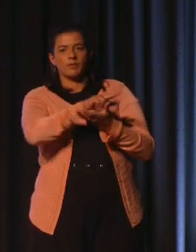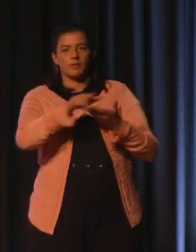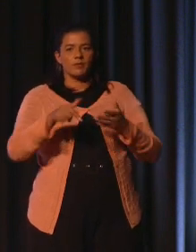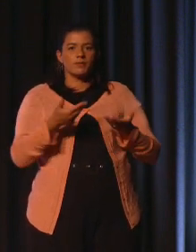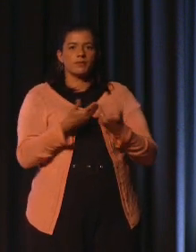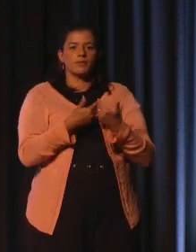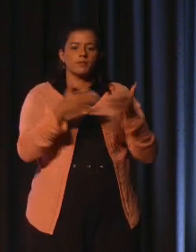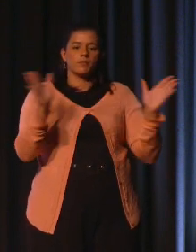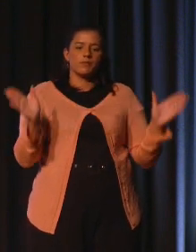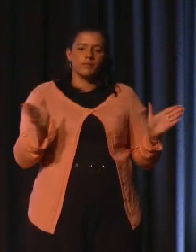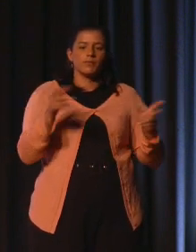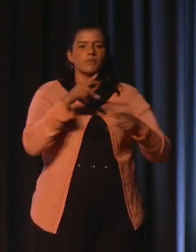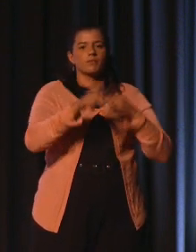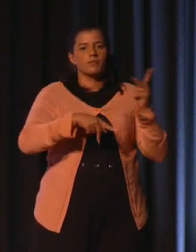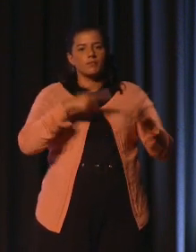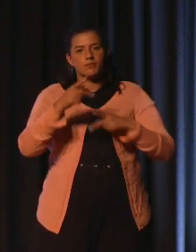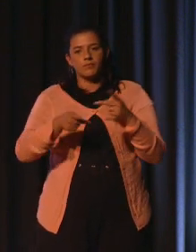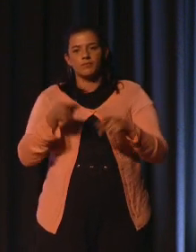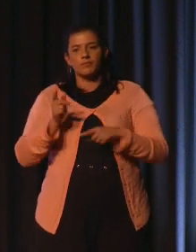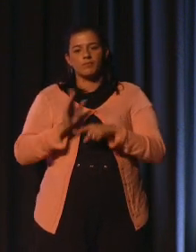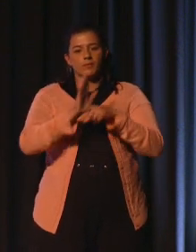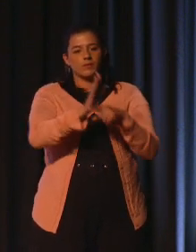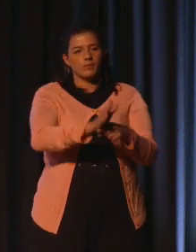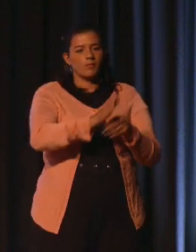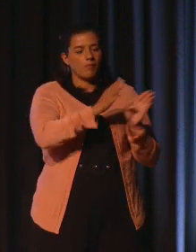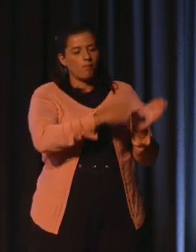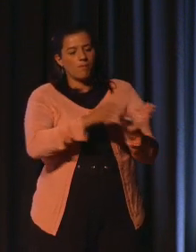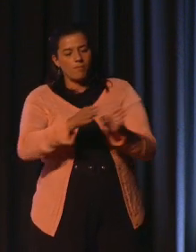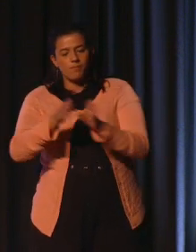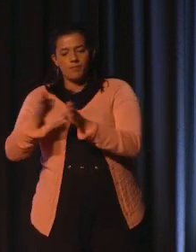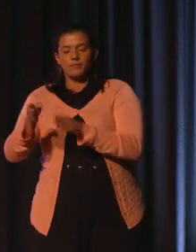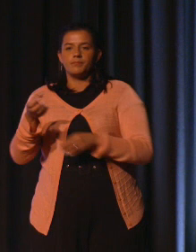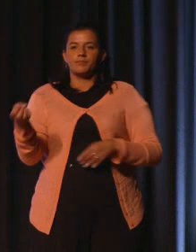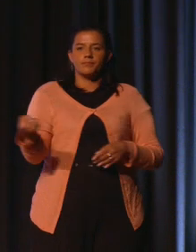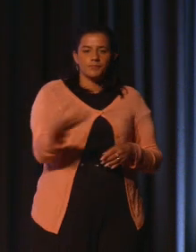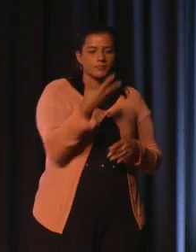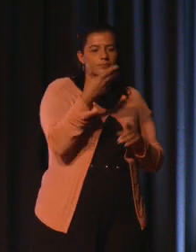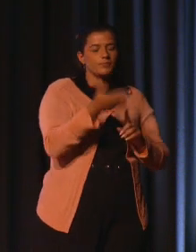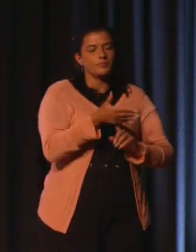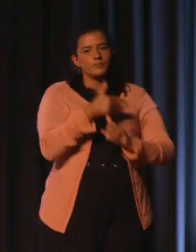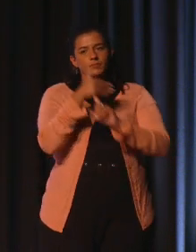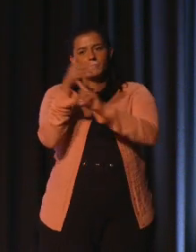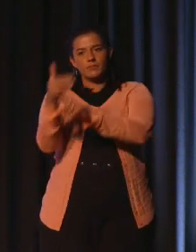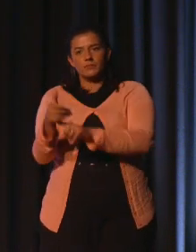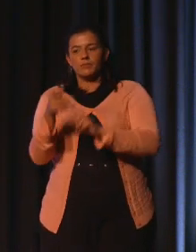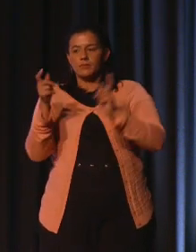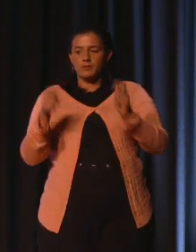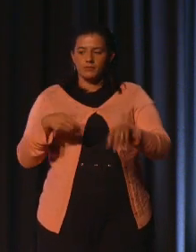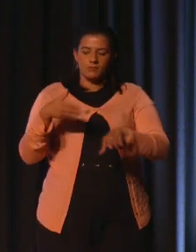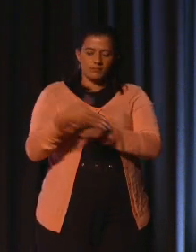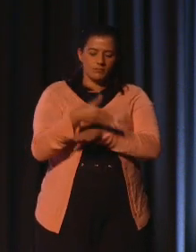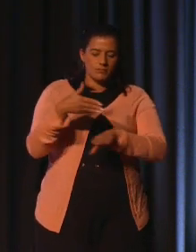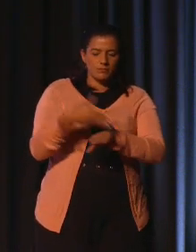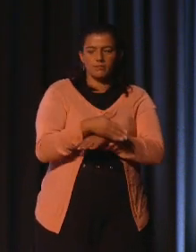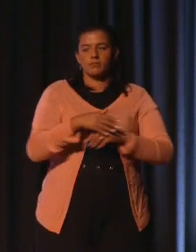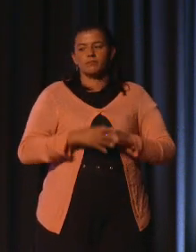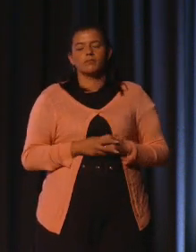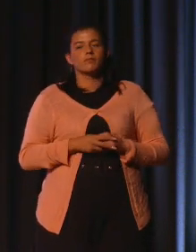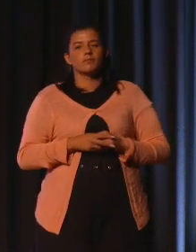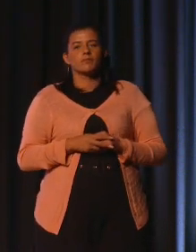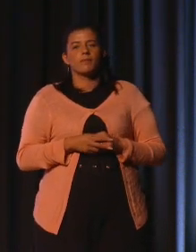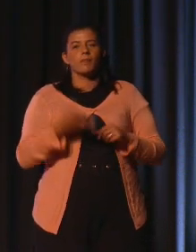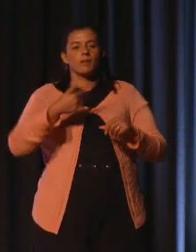são abertas consultas públicas para a elaboração de protocolos, para a incorporação de novas tecnologias, e a gente participa nisso, tá?